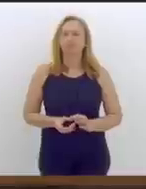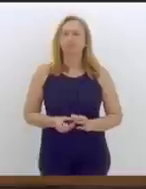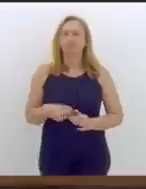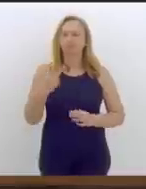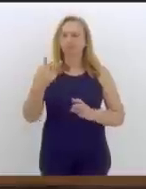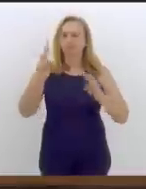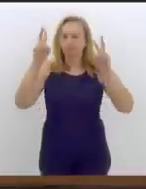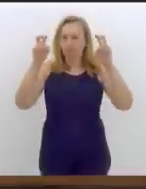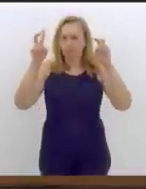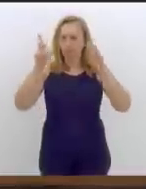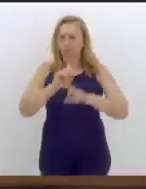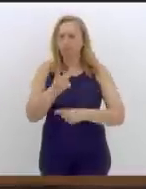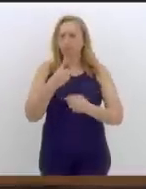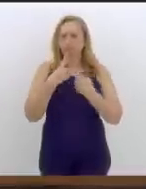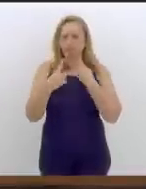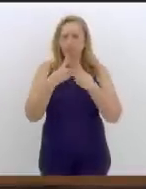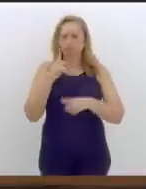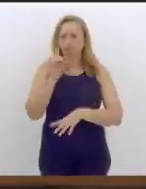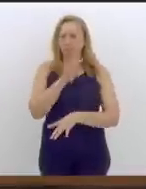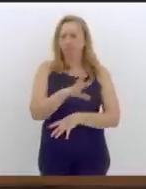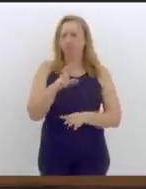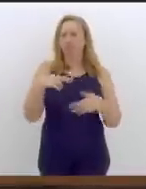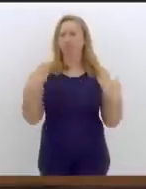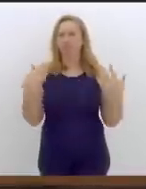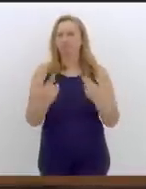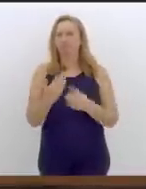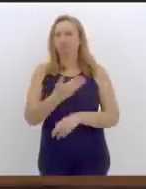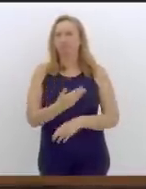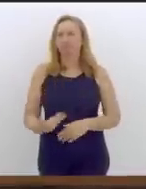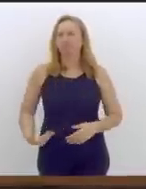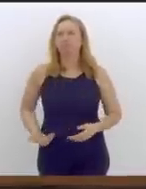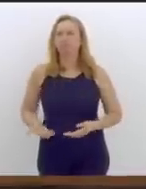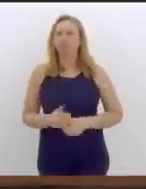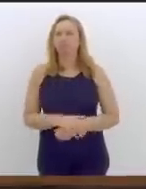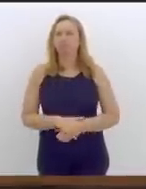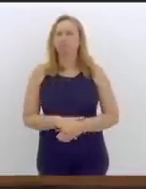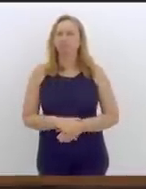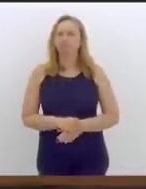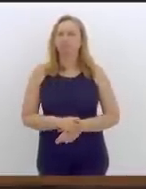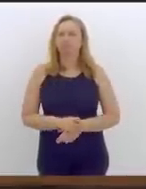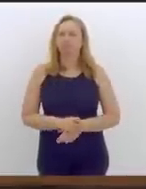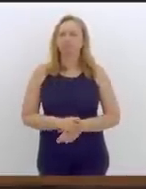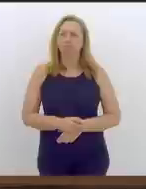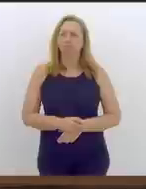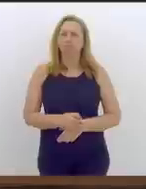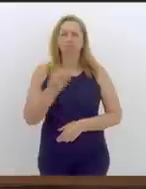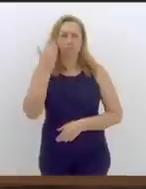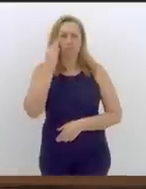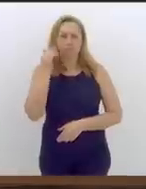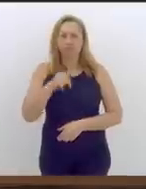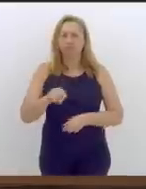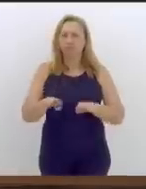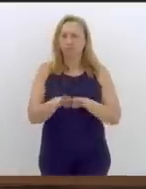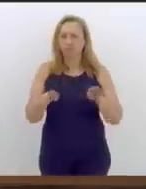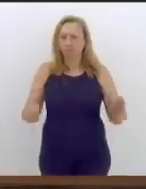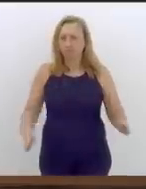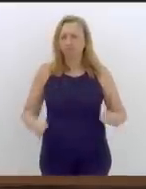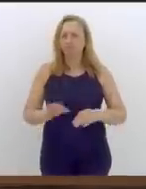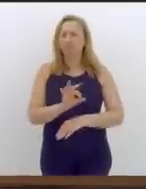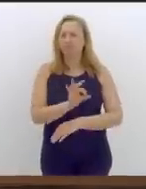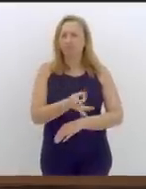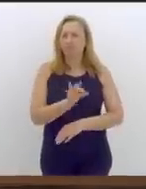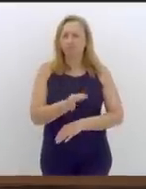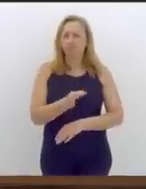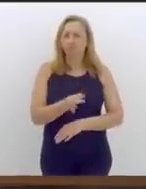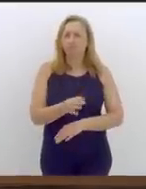que não foram debatidos na última audiência pública e a gente não estamos entrando num consenso aqui na mesa que é exatamente